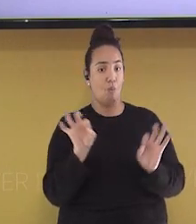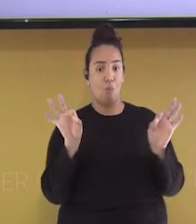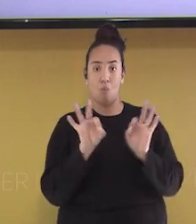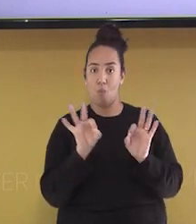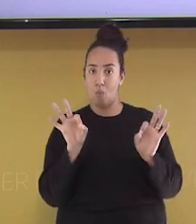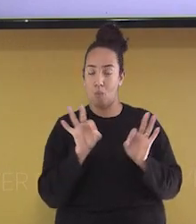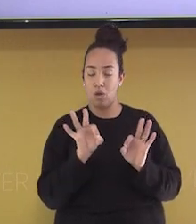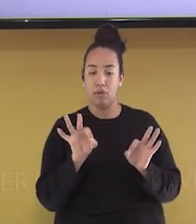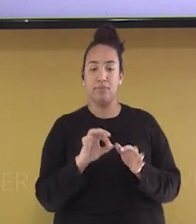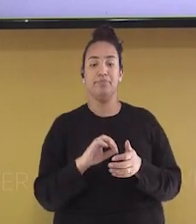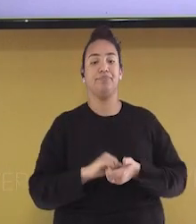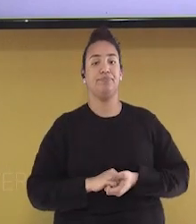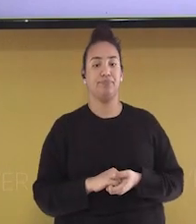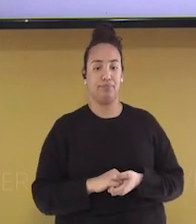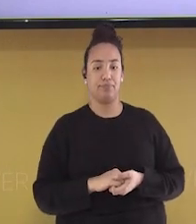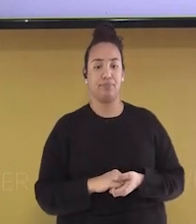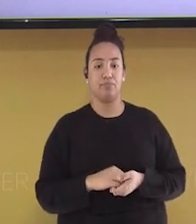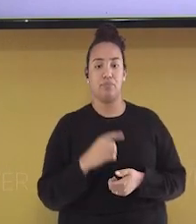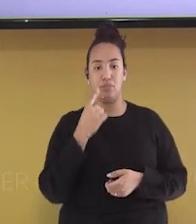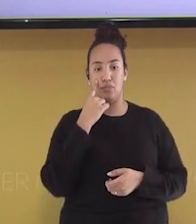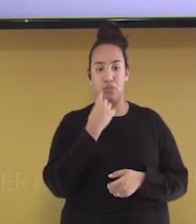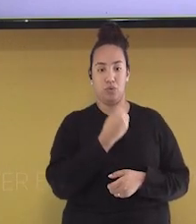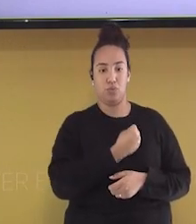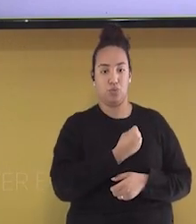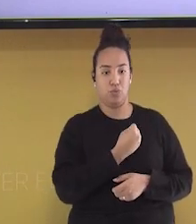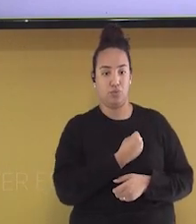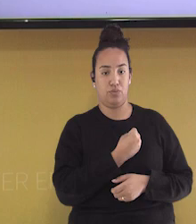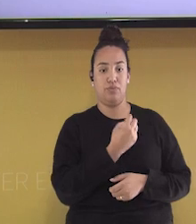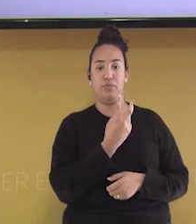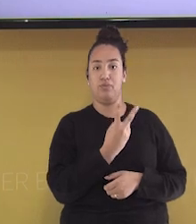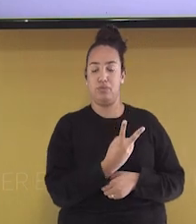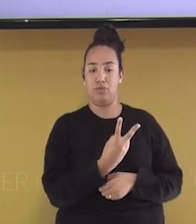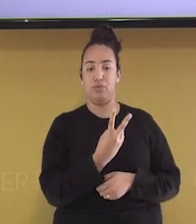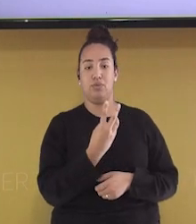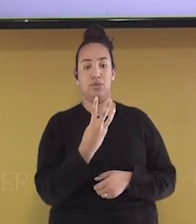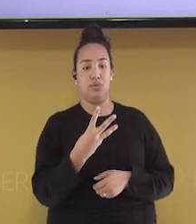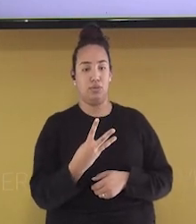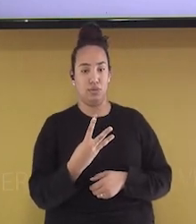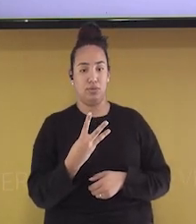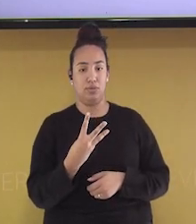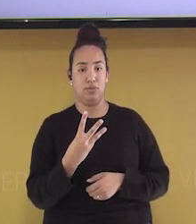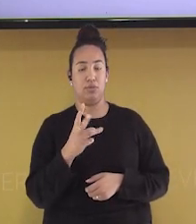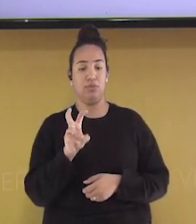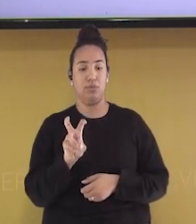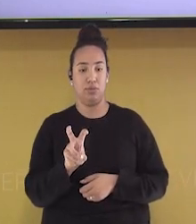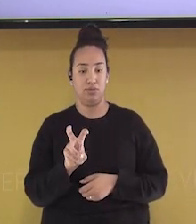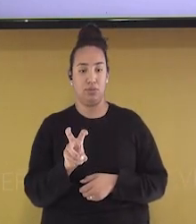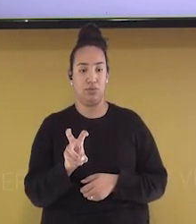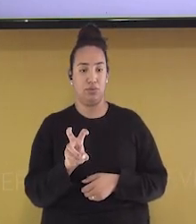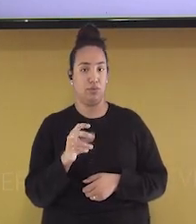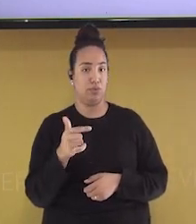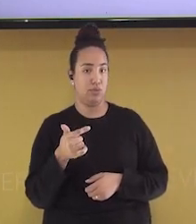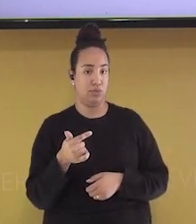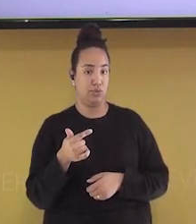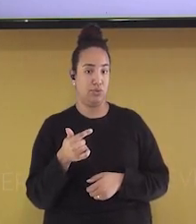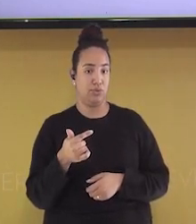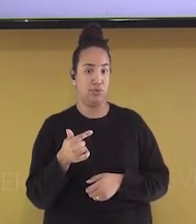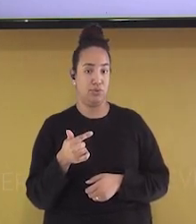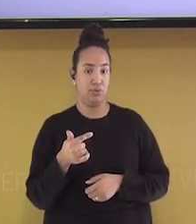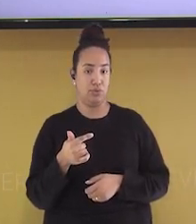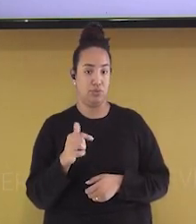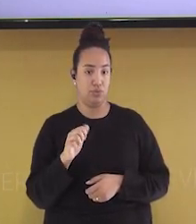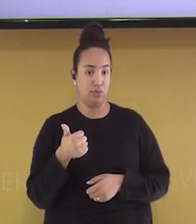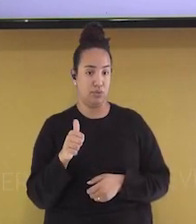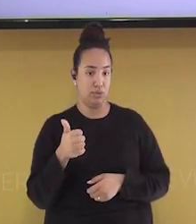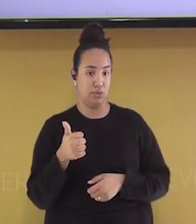2, 3, 5, 7, 11, 13,